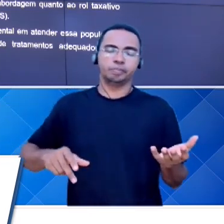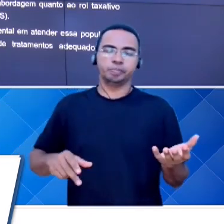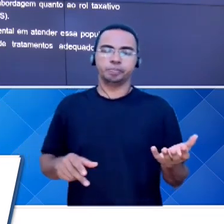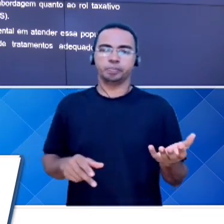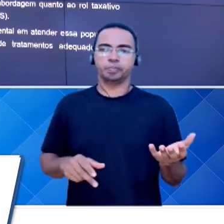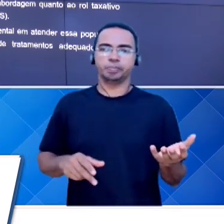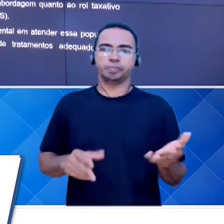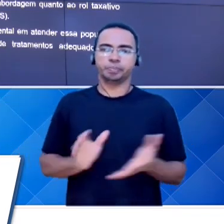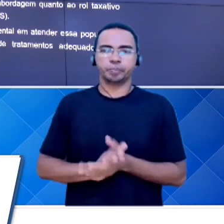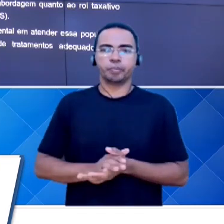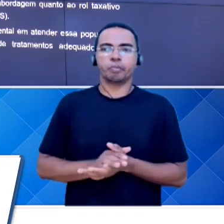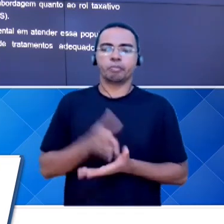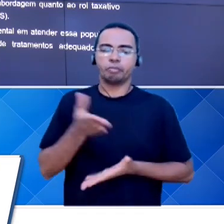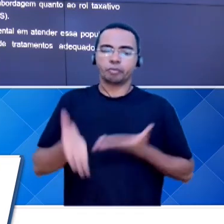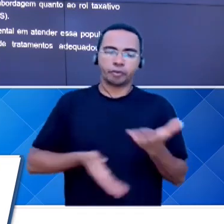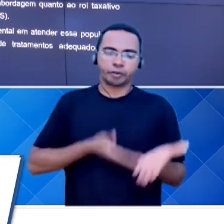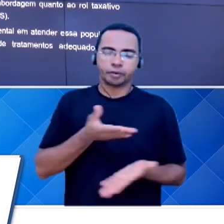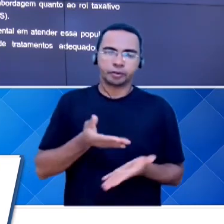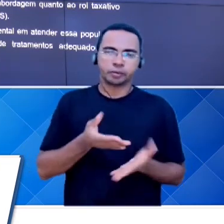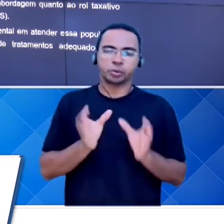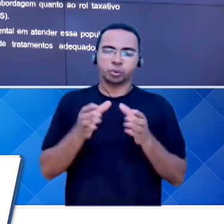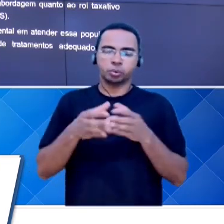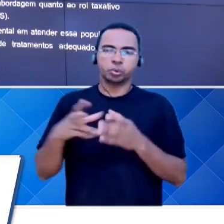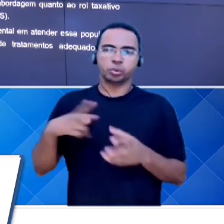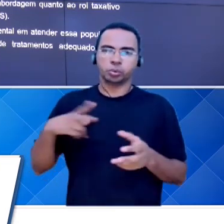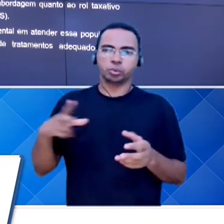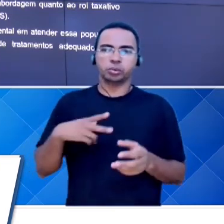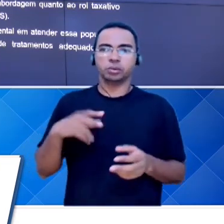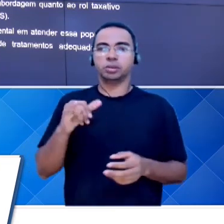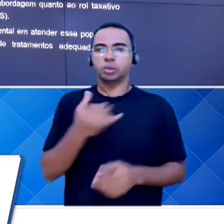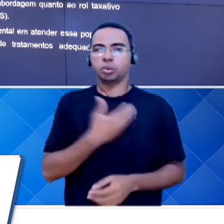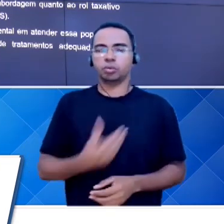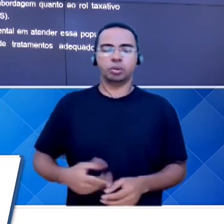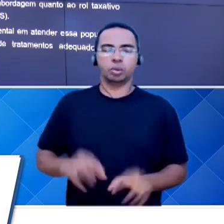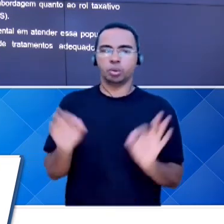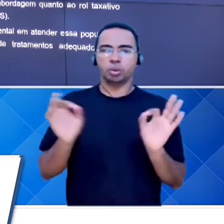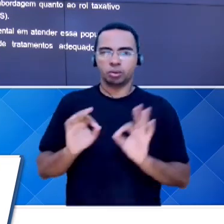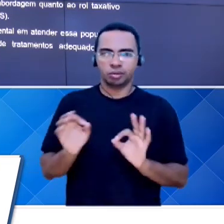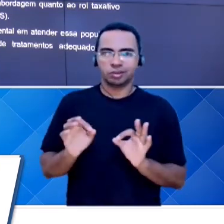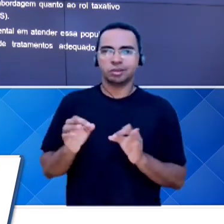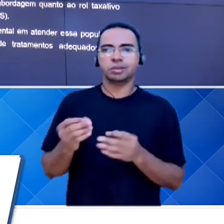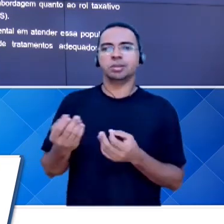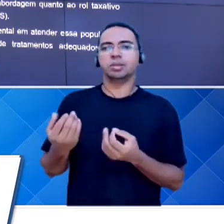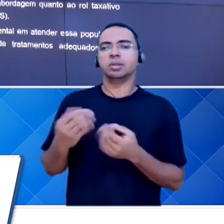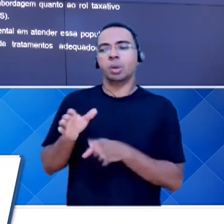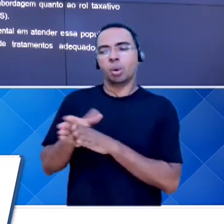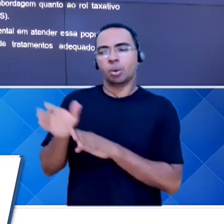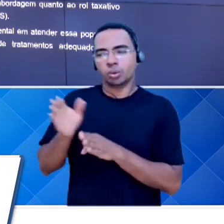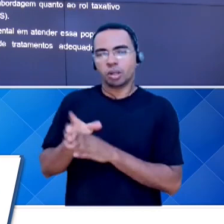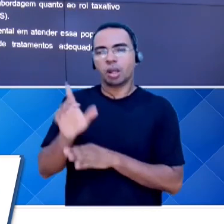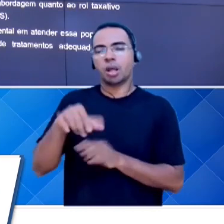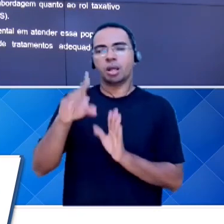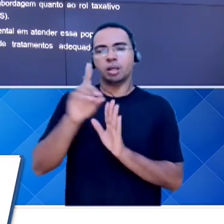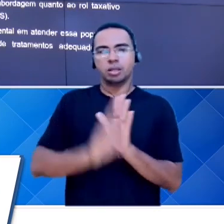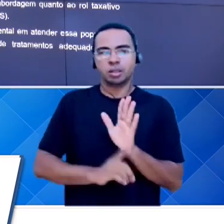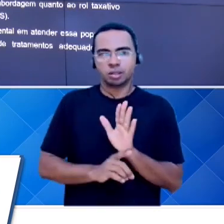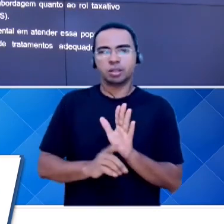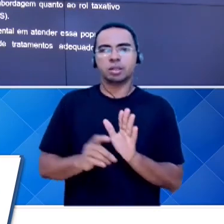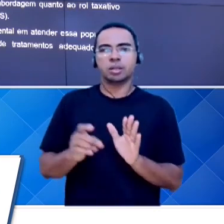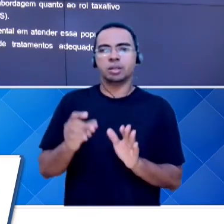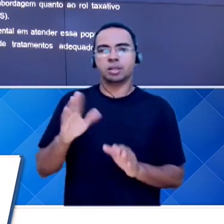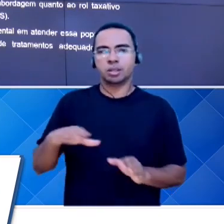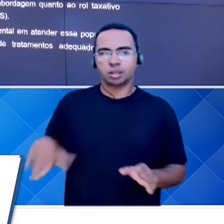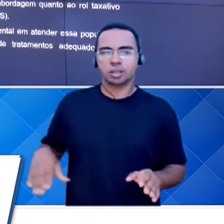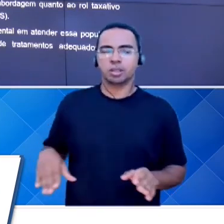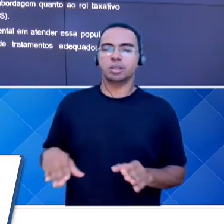O tratamento na rede particular, caso o governo não forneça o tratamento adequado, recomendado, então é direito das crianças com autismo. Então, ou